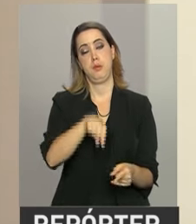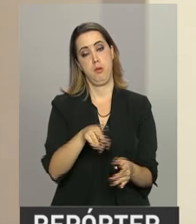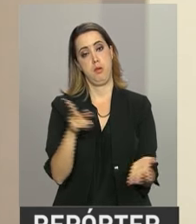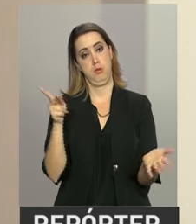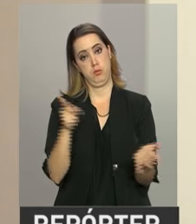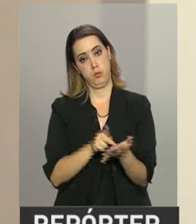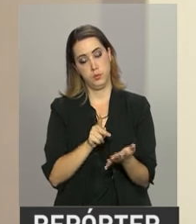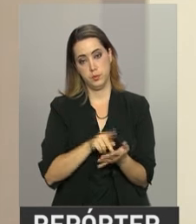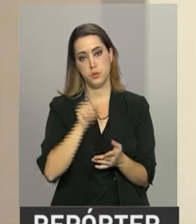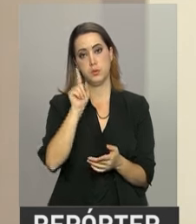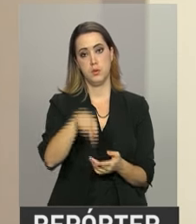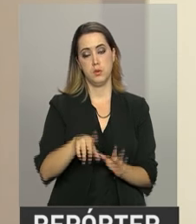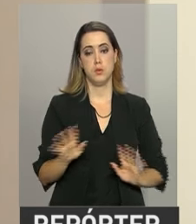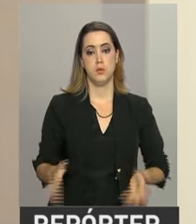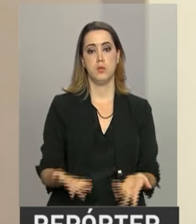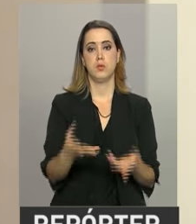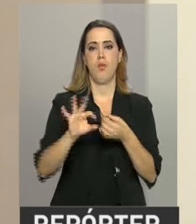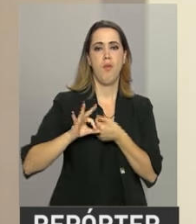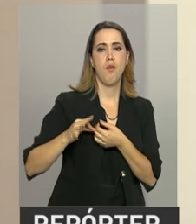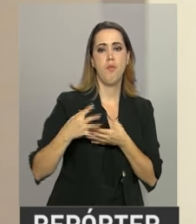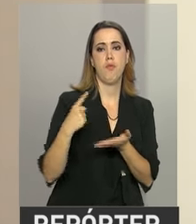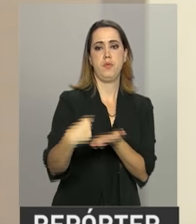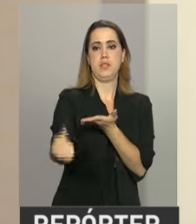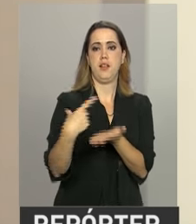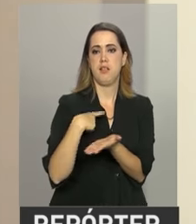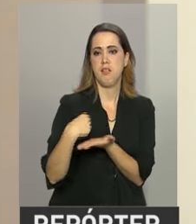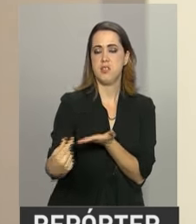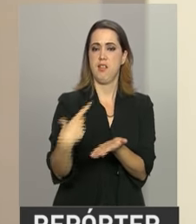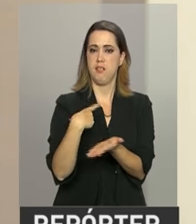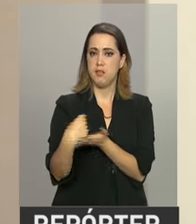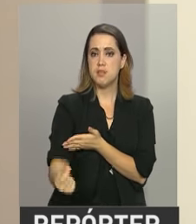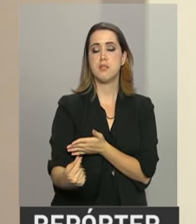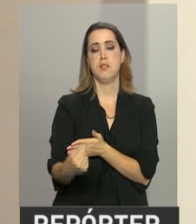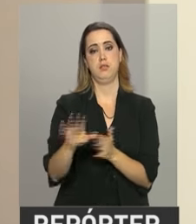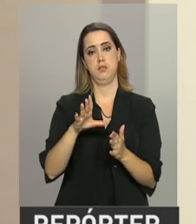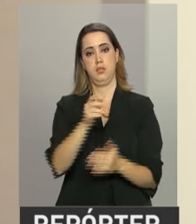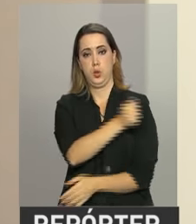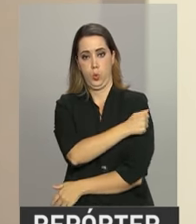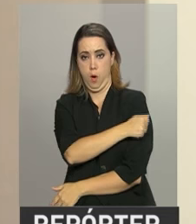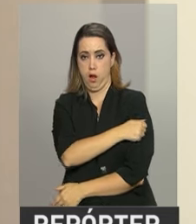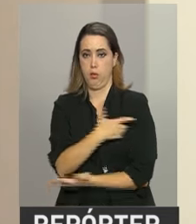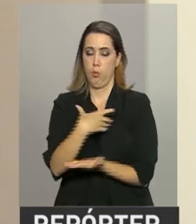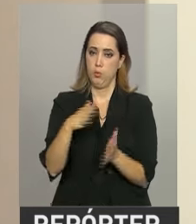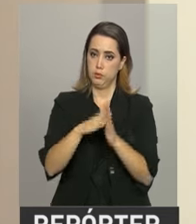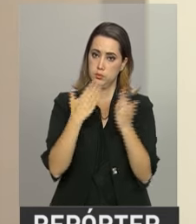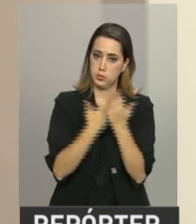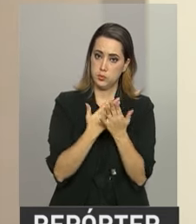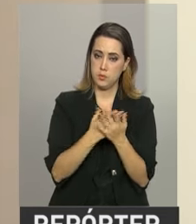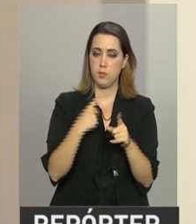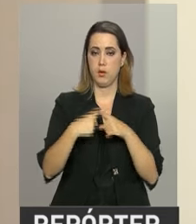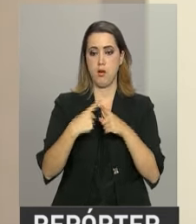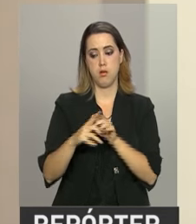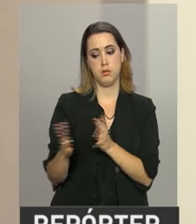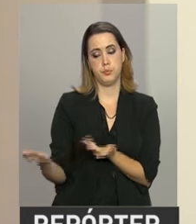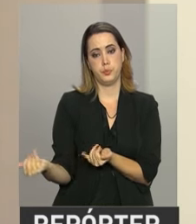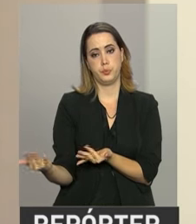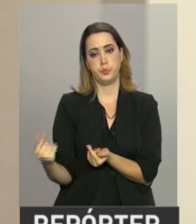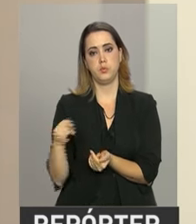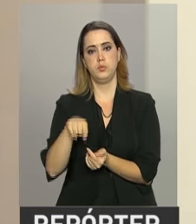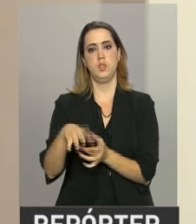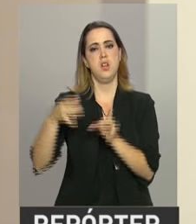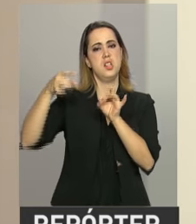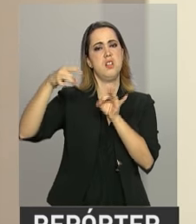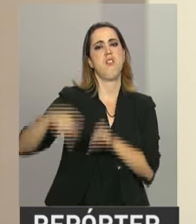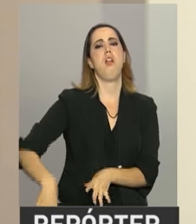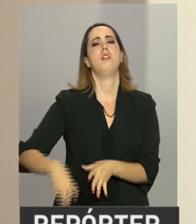verdade, provoca evasão, provoca desestímulo, provoca o fato de que muitos jovens largam